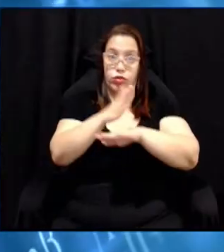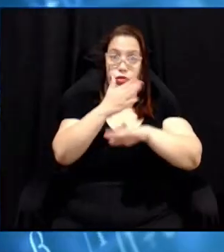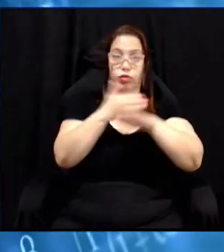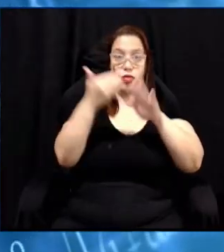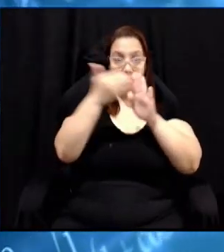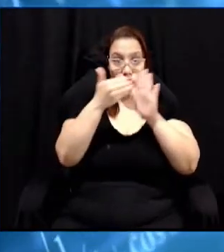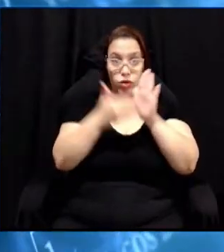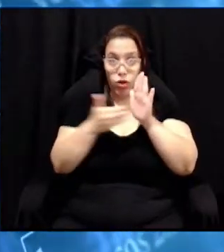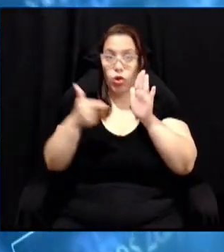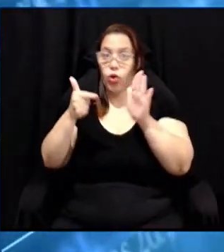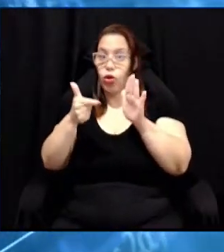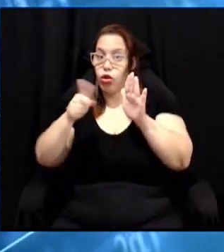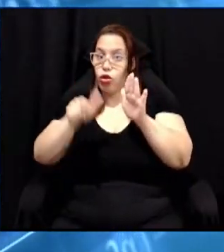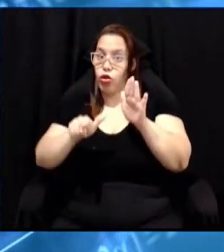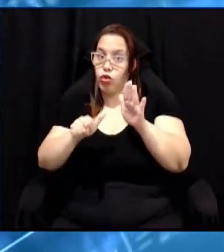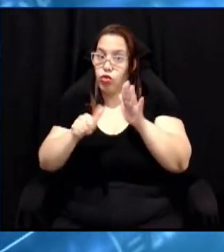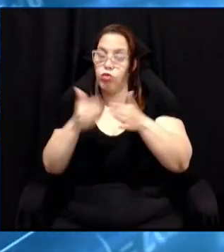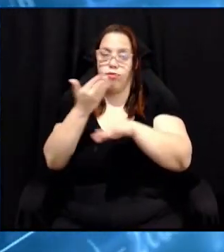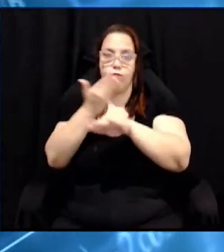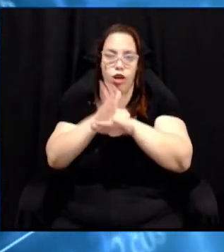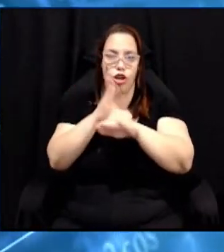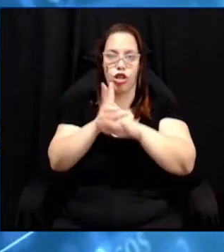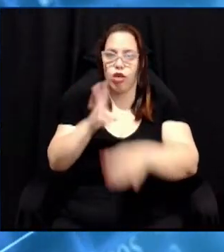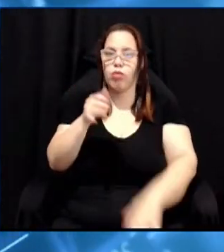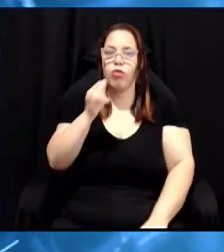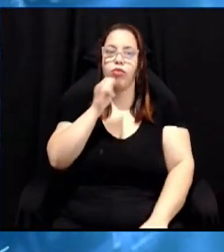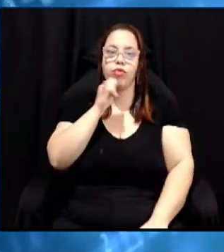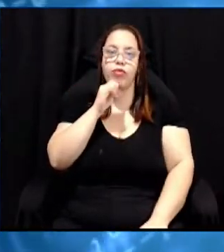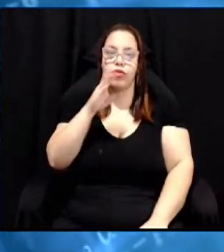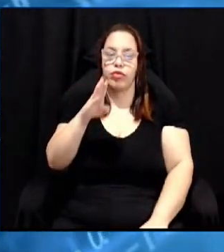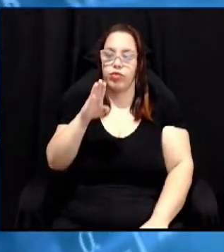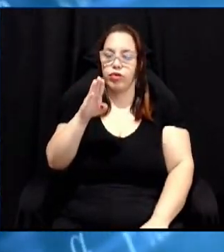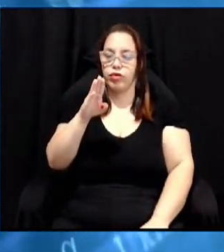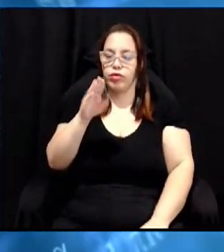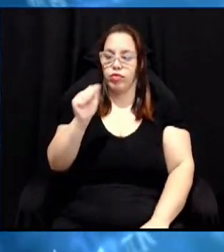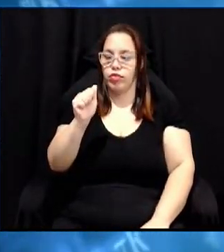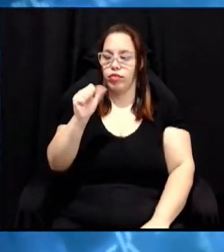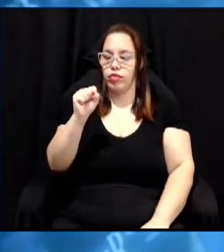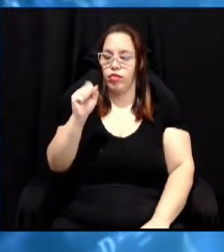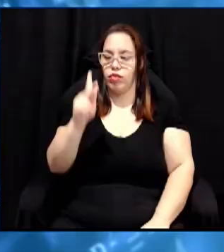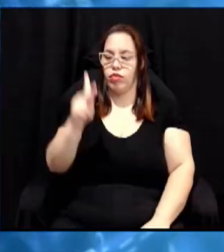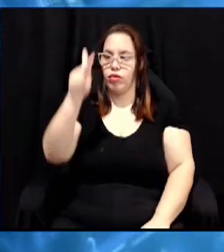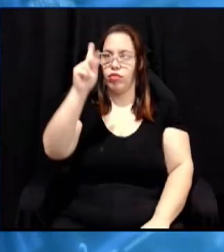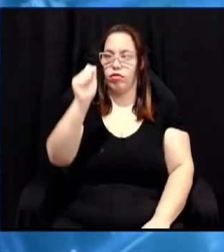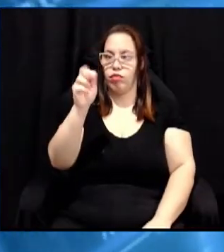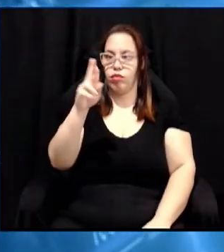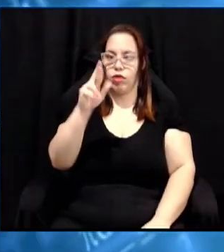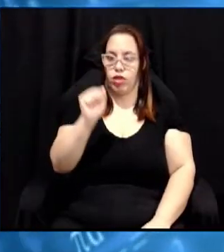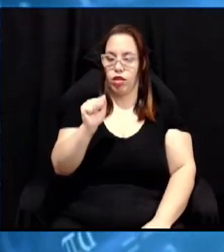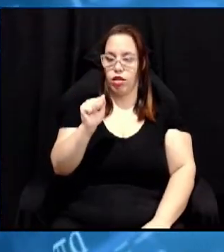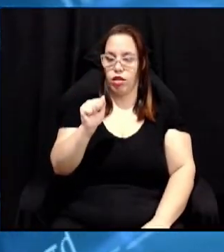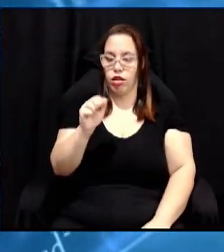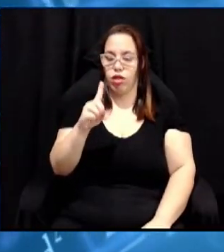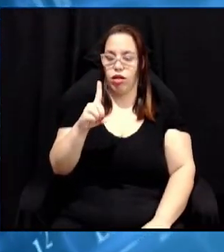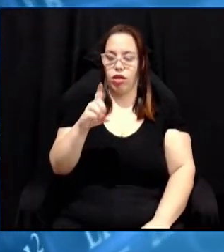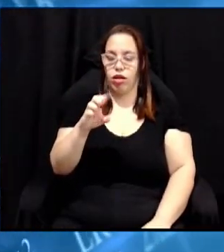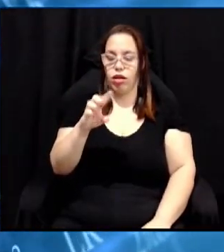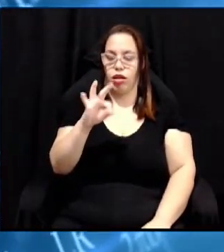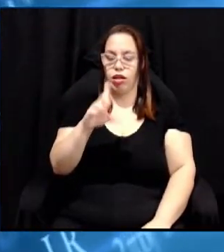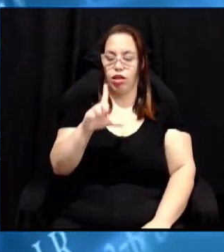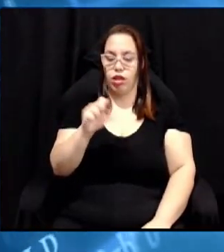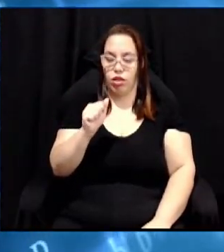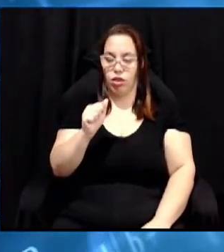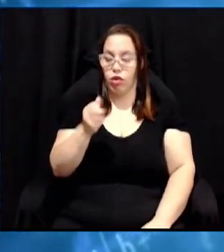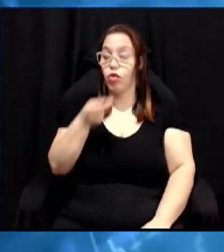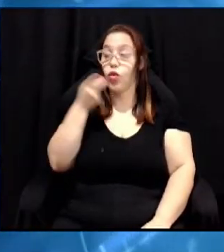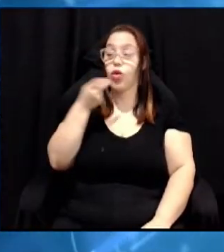a gente continue praticando. Por exemplo, a forma de Bhaskara. Super importante a gente saber essa questão aí do delta, como você comentou. Mas saber o delta